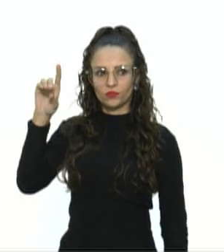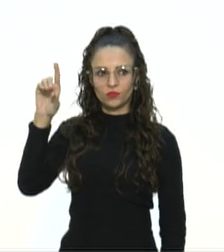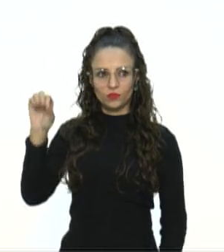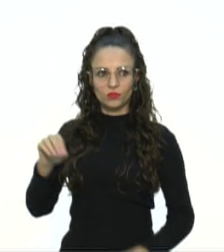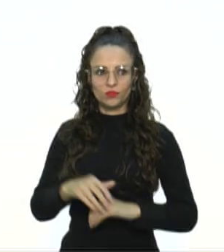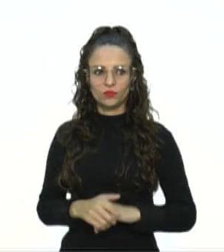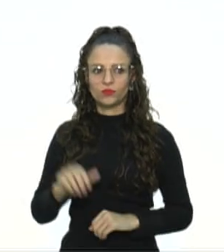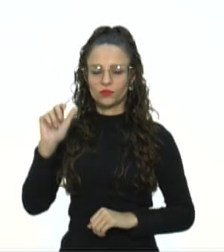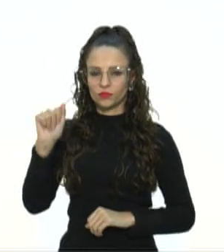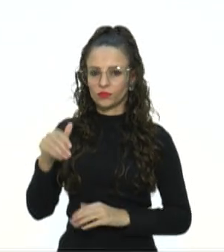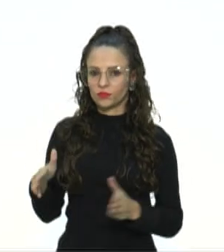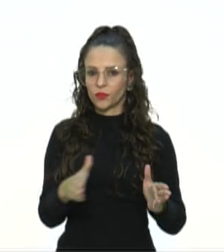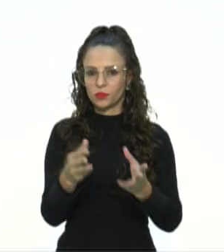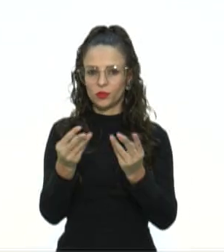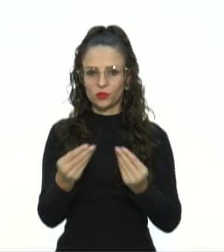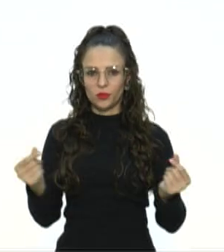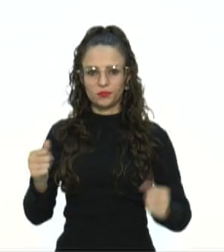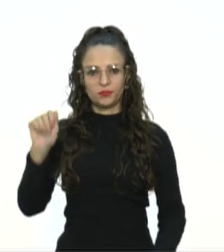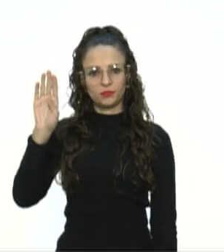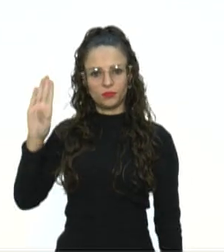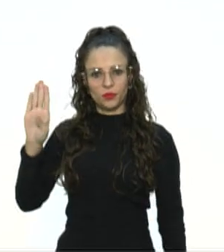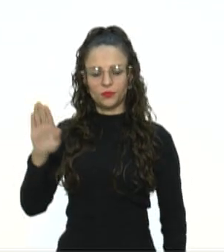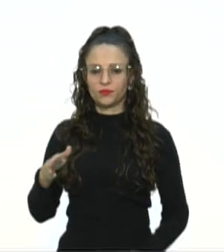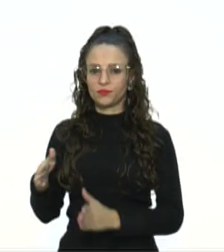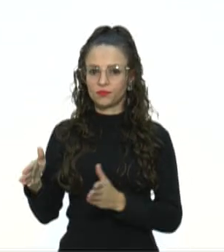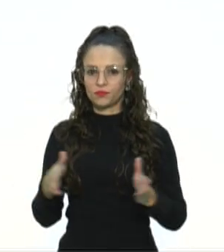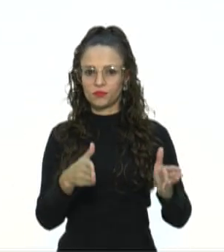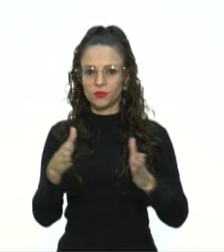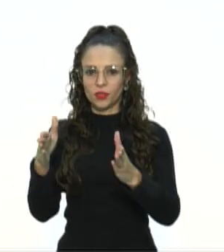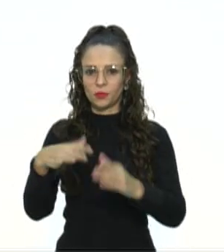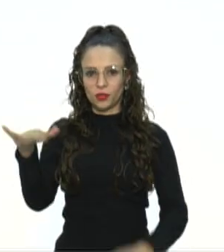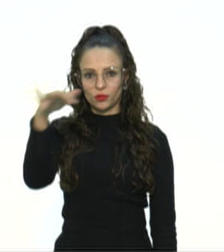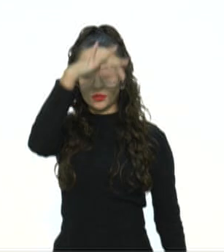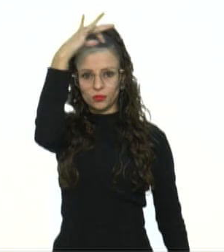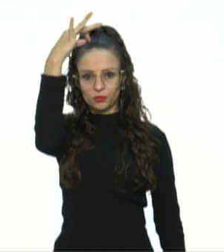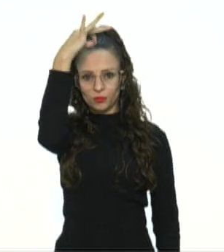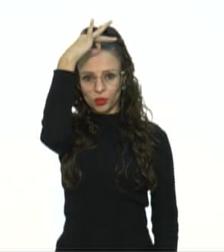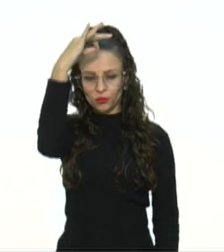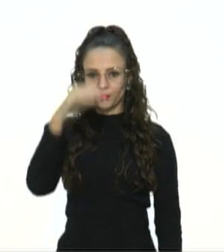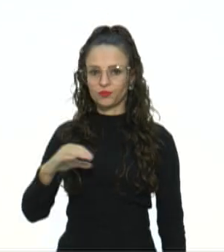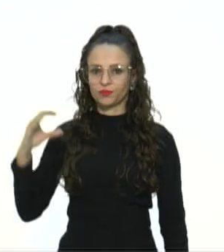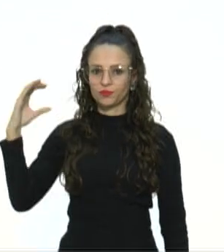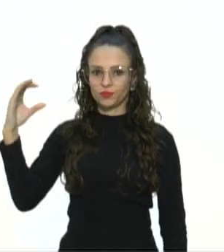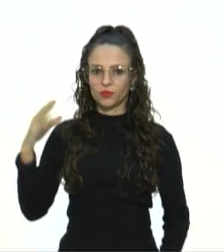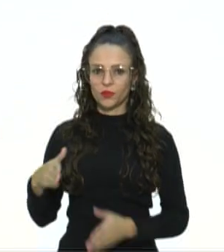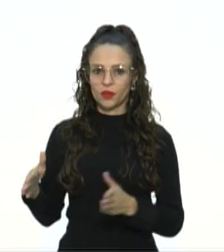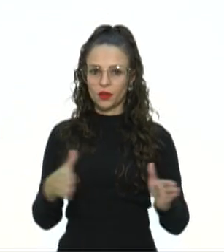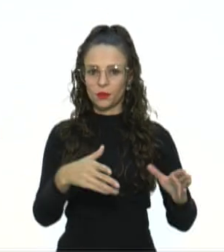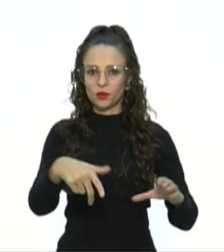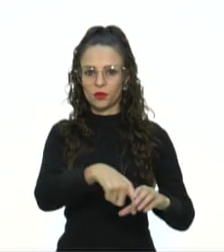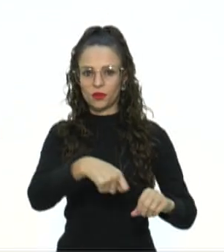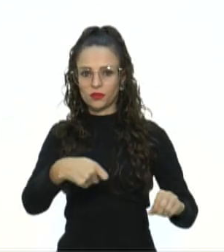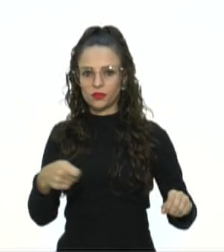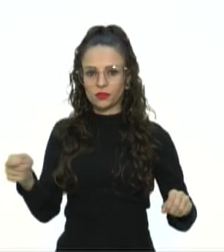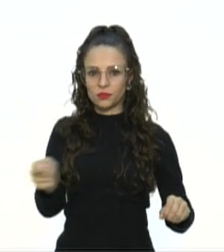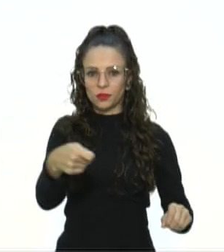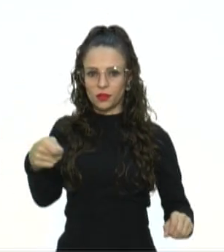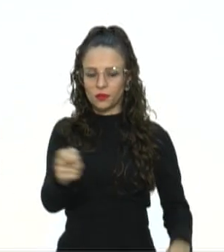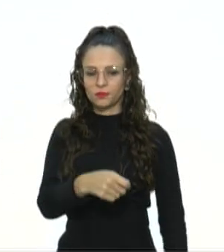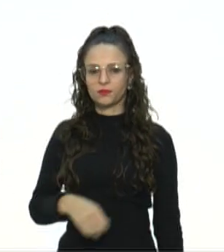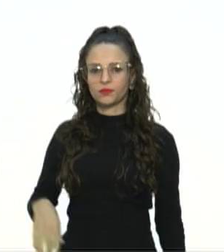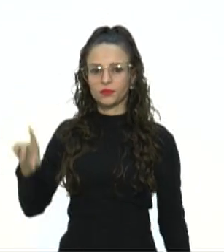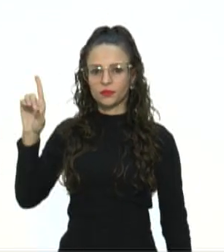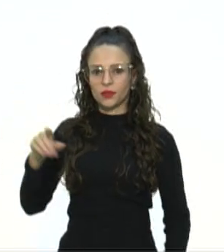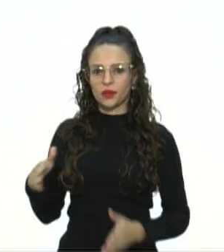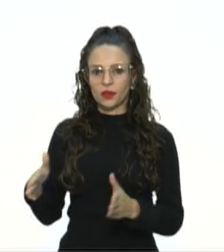A, caminho suave. Letra B, caminho do espírito. Letra C, caminho da espada. Ou letra D,